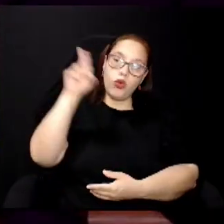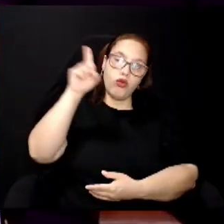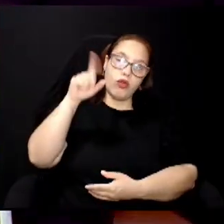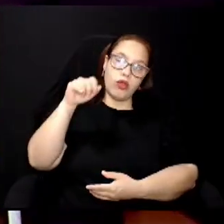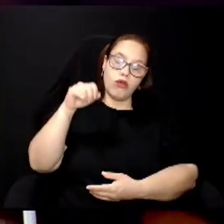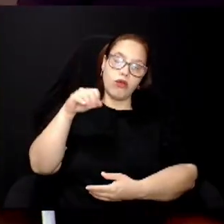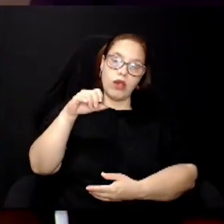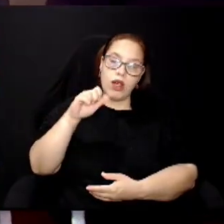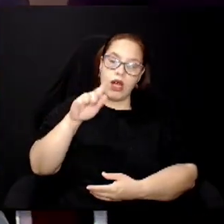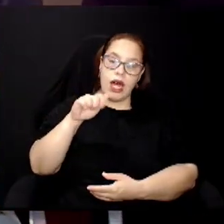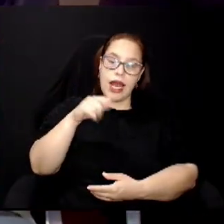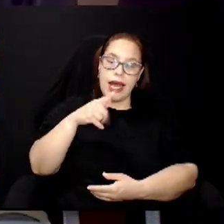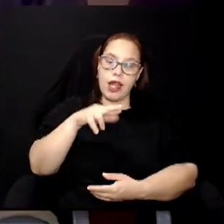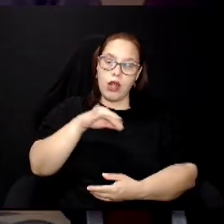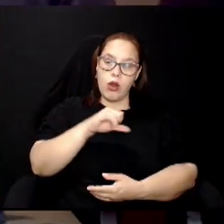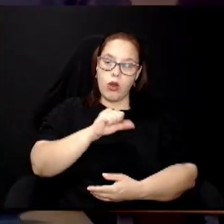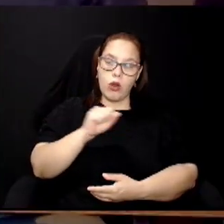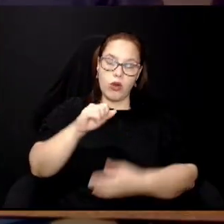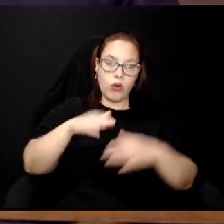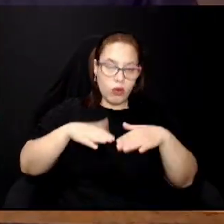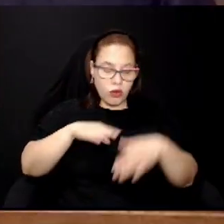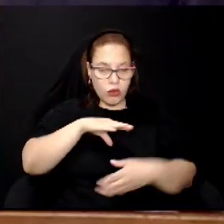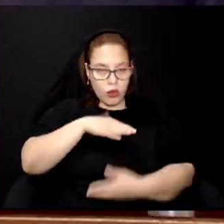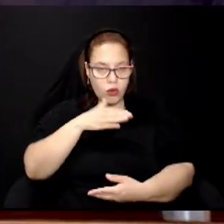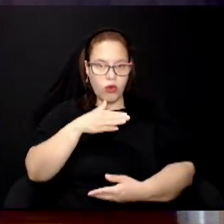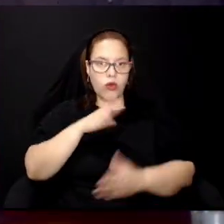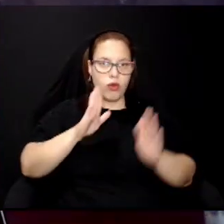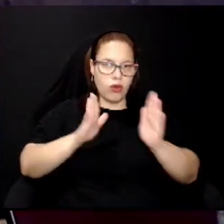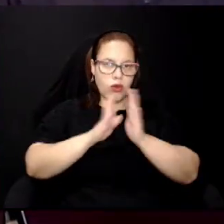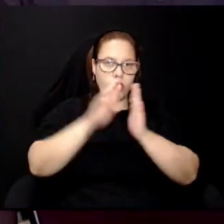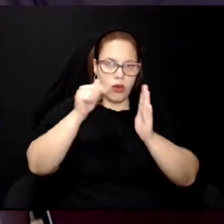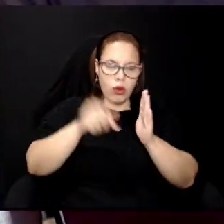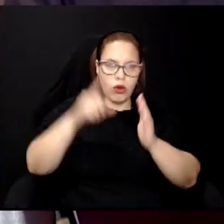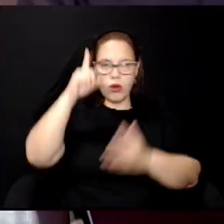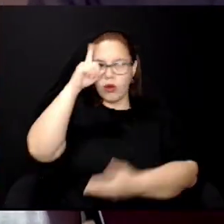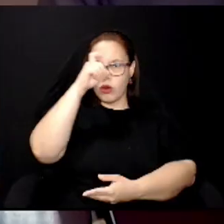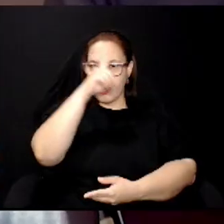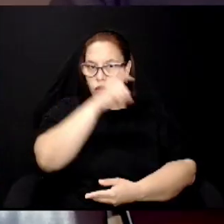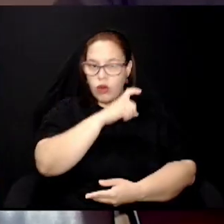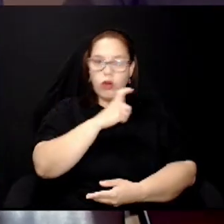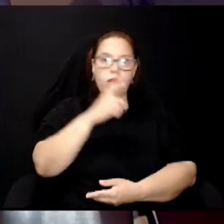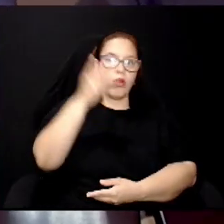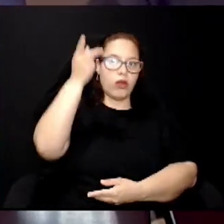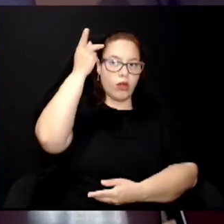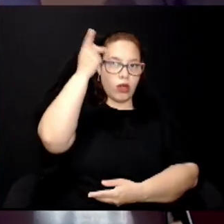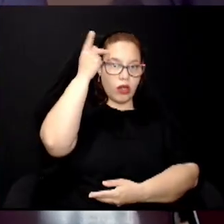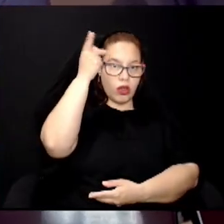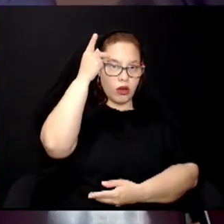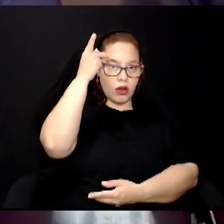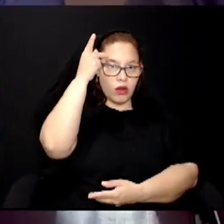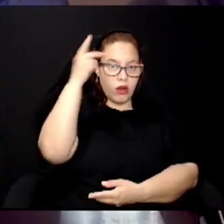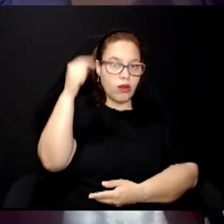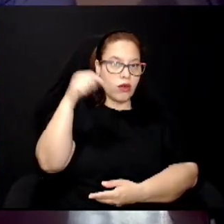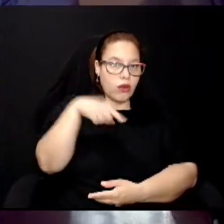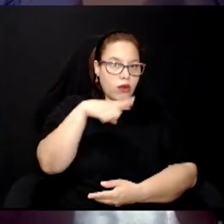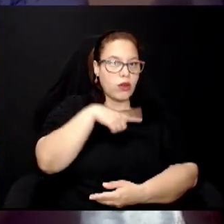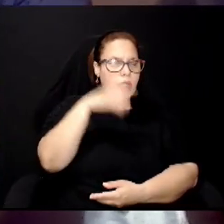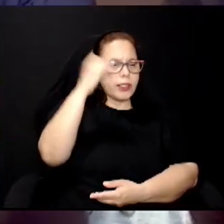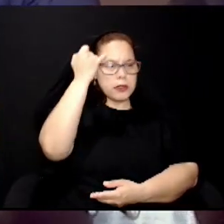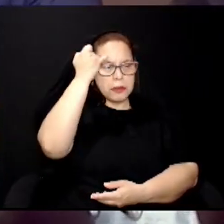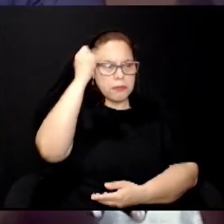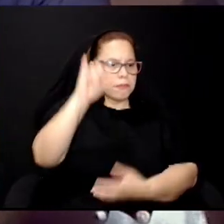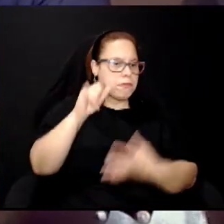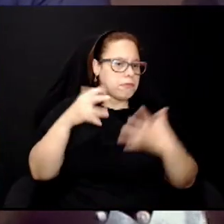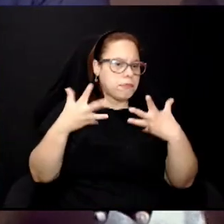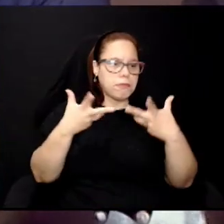e teve a coragem de enfrentar aqui os desafios do Estado de São Paulo onde ele teve essa ideia maravilhosa de